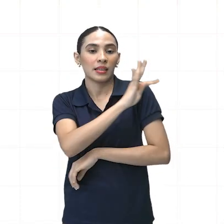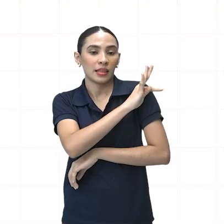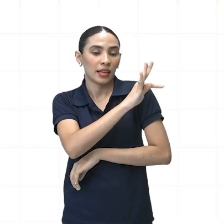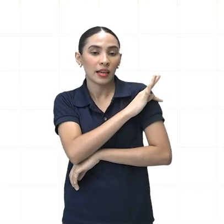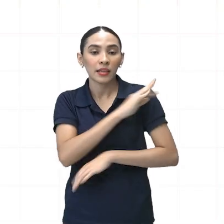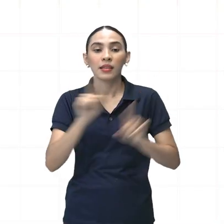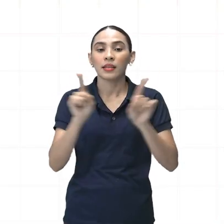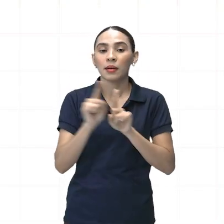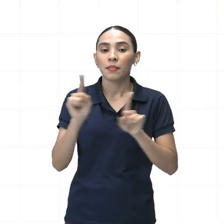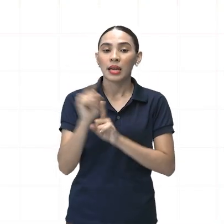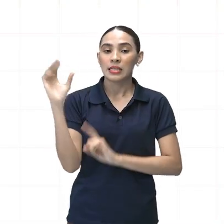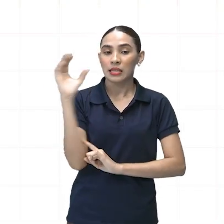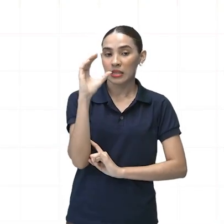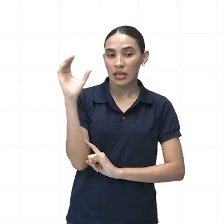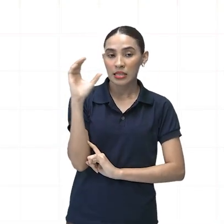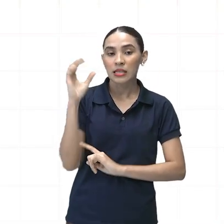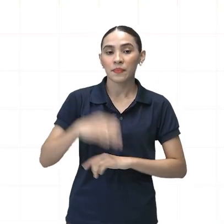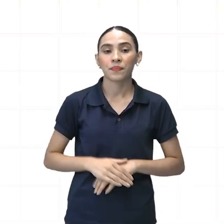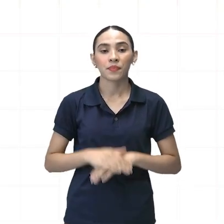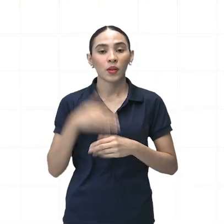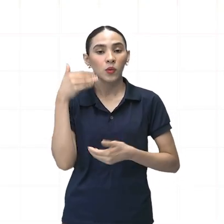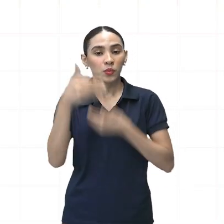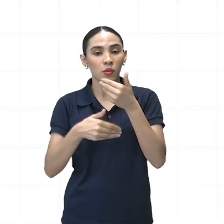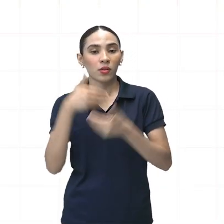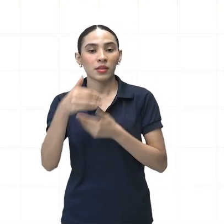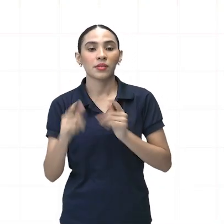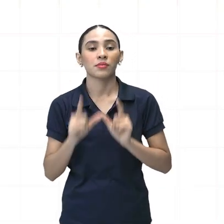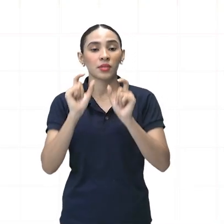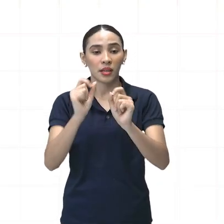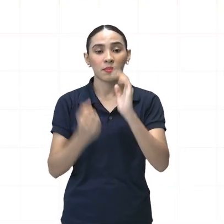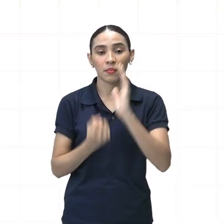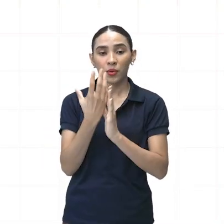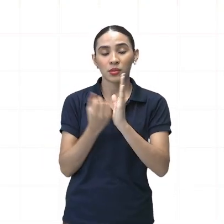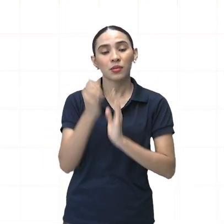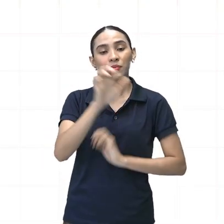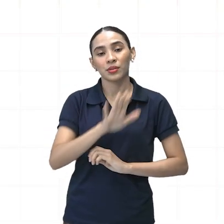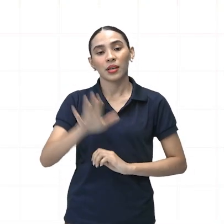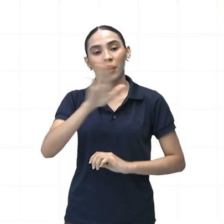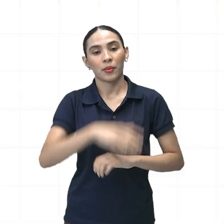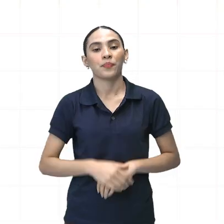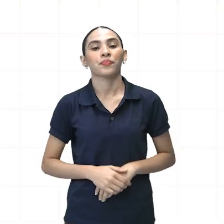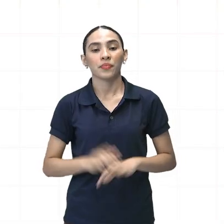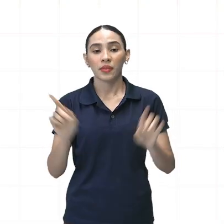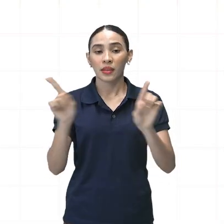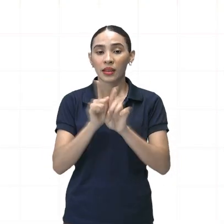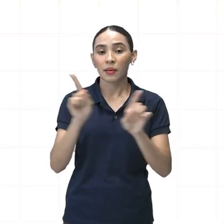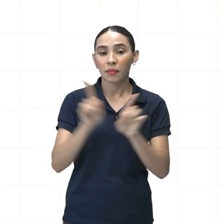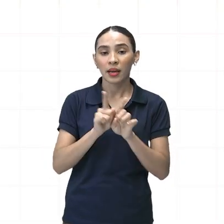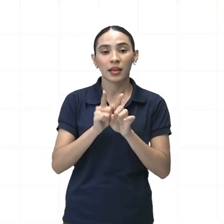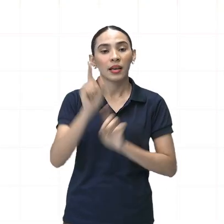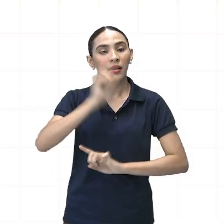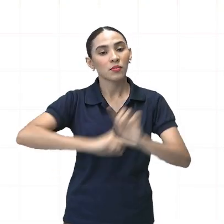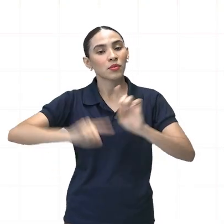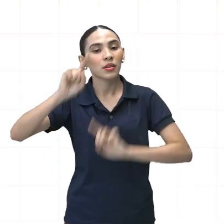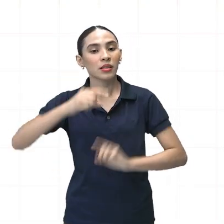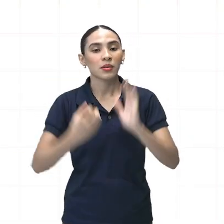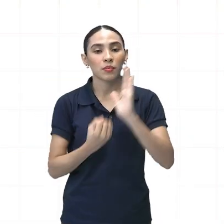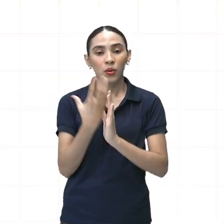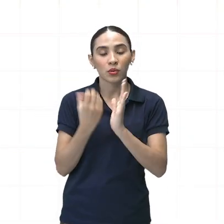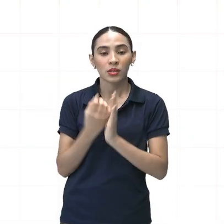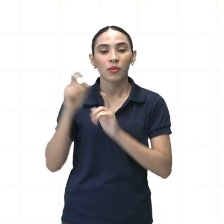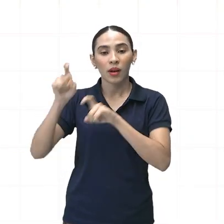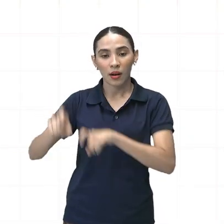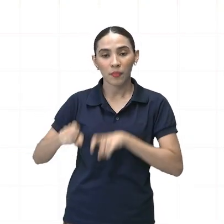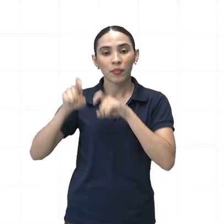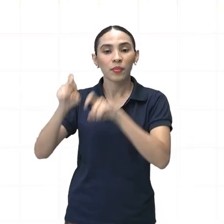técnica e na ciência aos processos de produção em geral, e ainda as transformações da